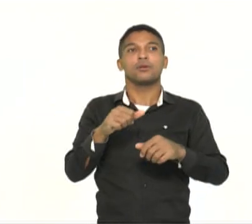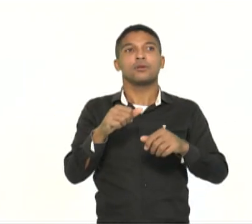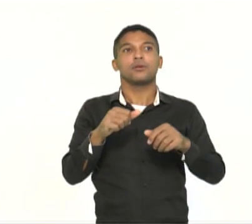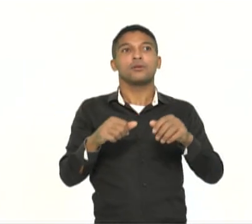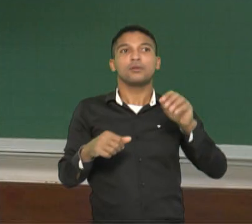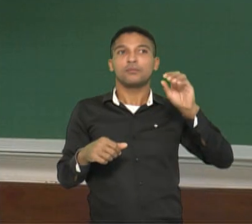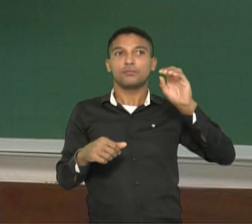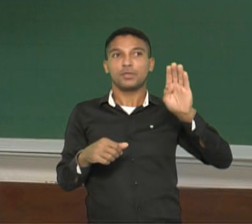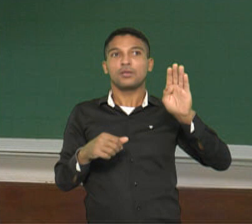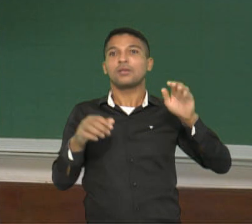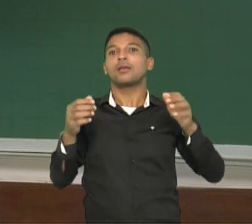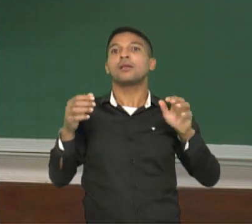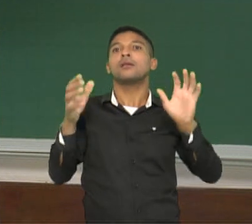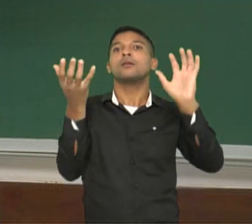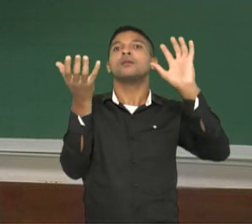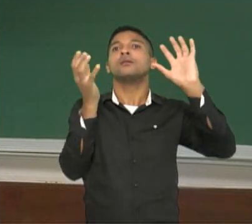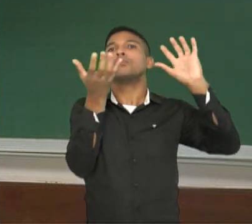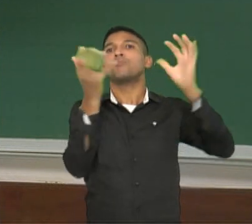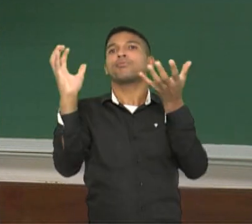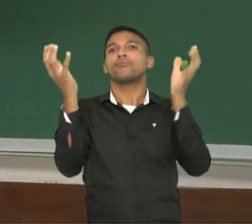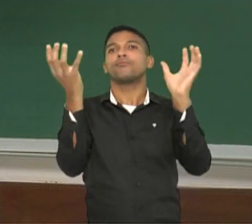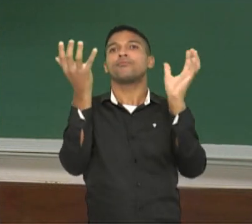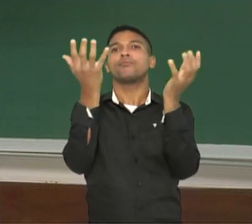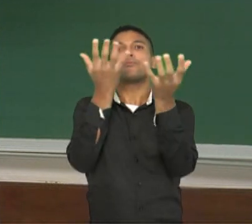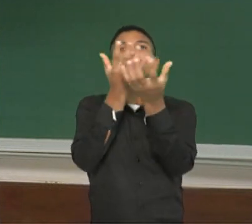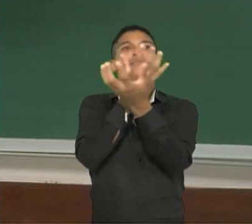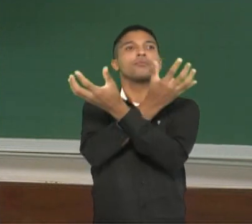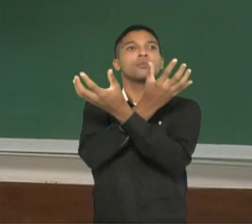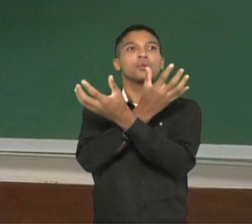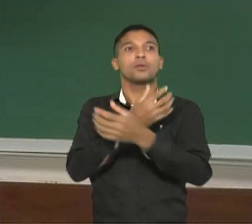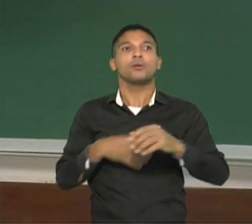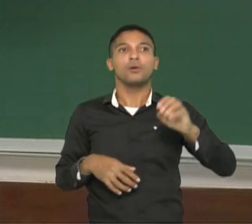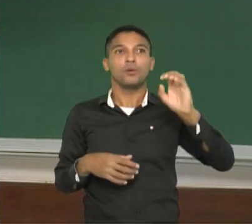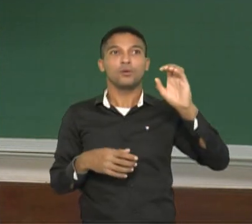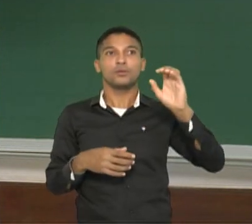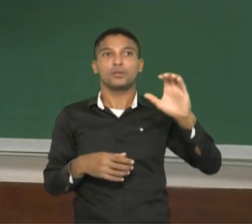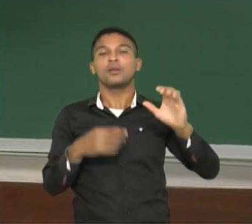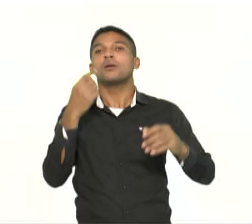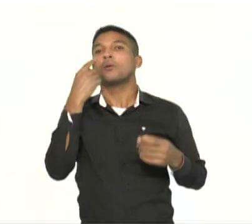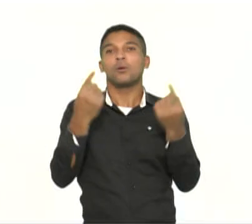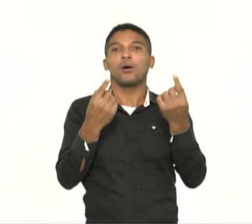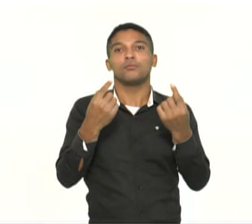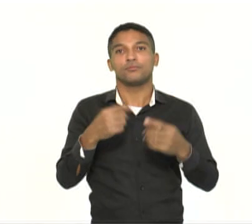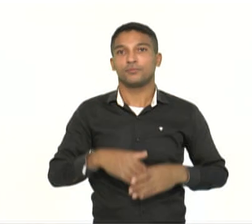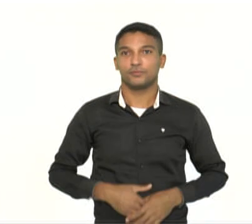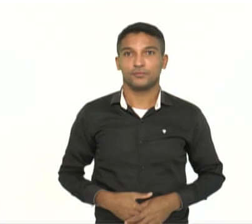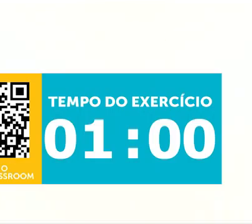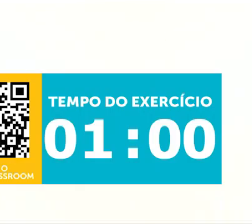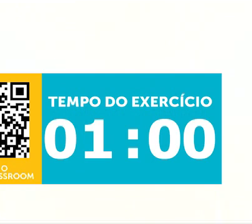de conversão? O que você acha? Letra A ou letra B ou letra C? Essa tá fácil.